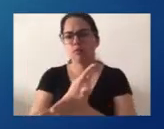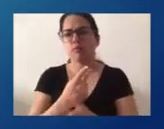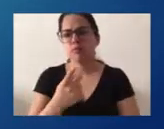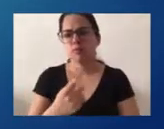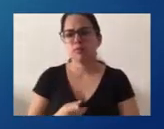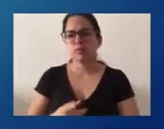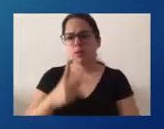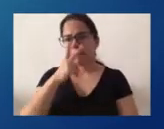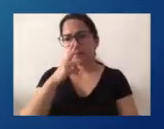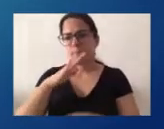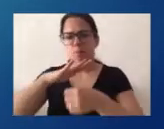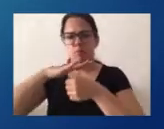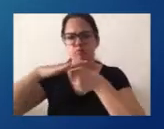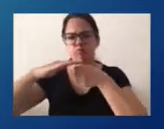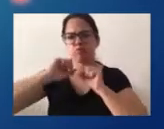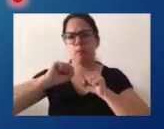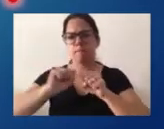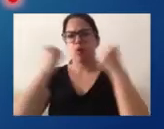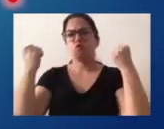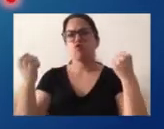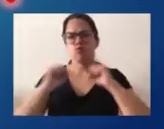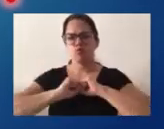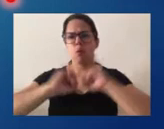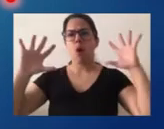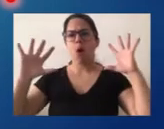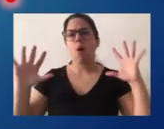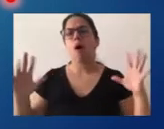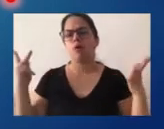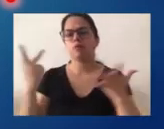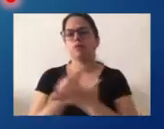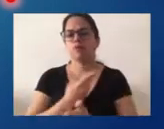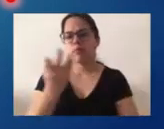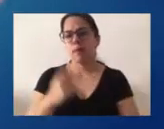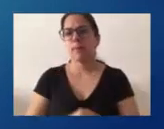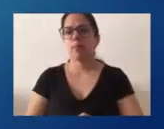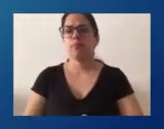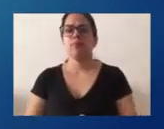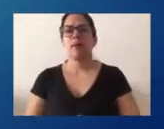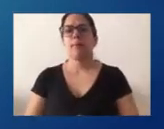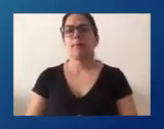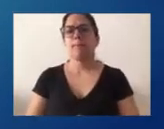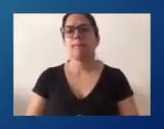o impacto que houve quando a tampa aqui da autoclave também se partiu.